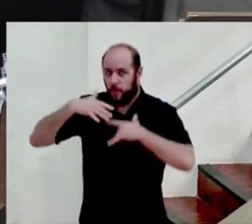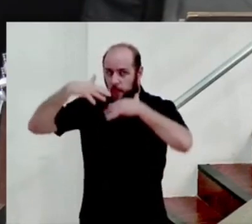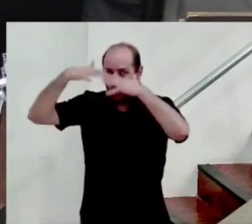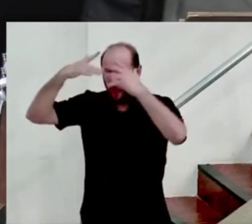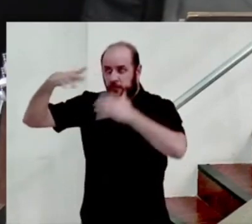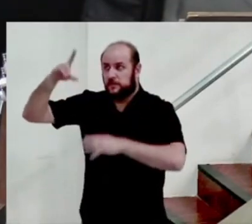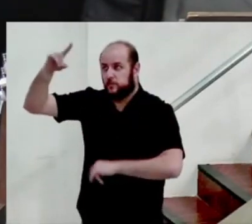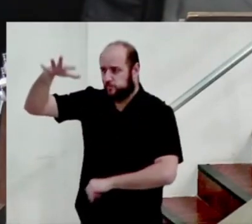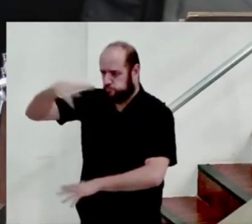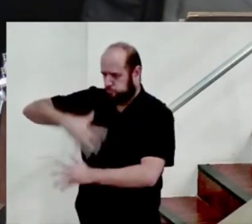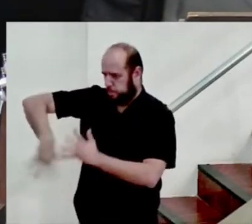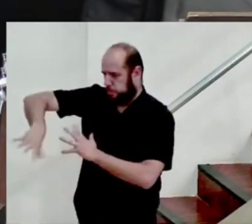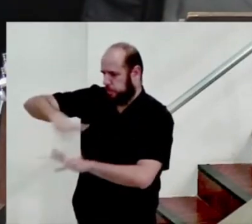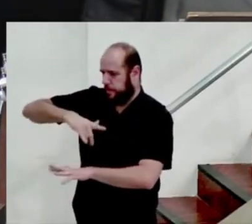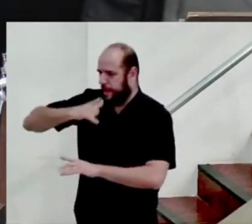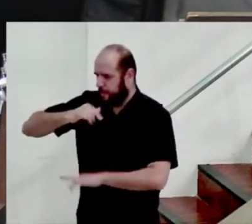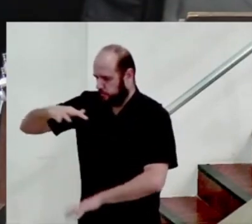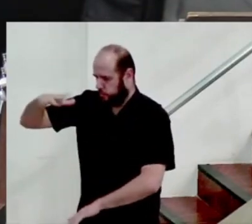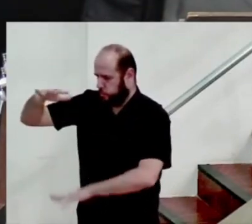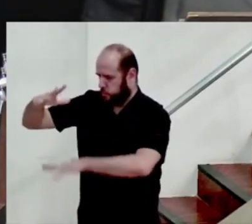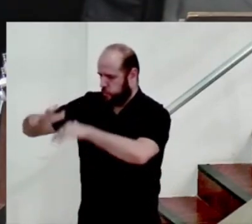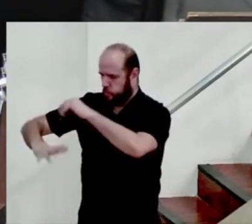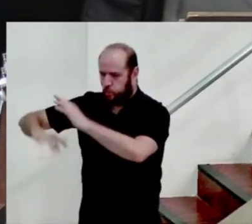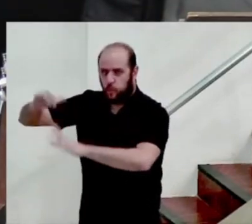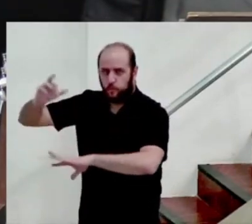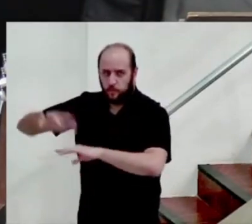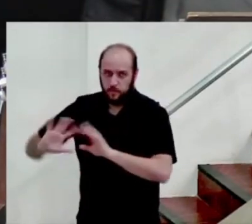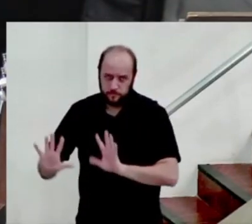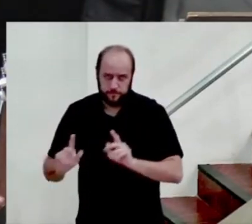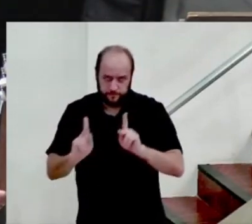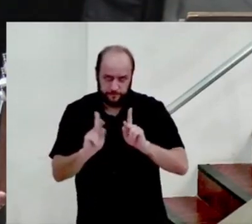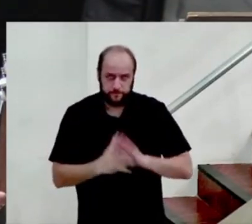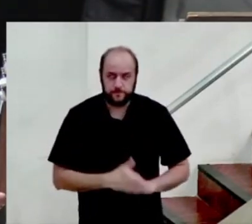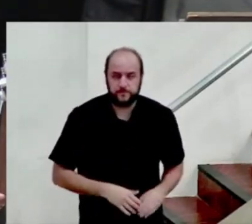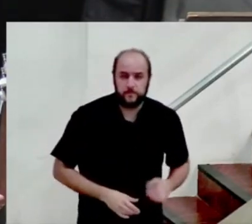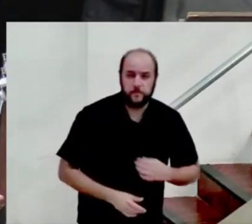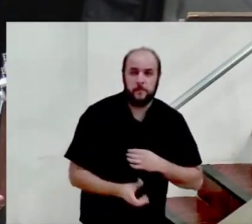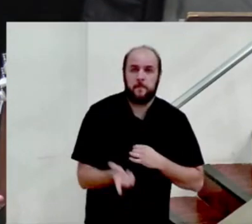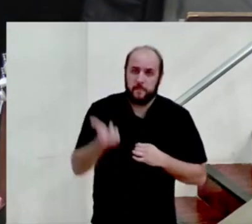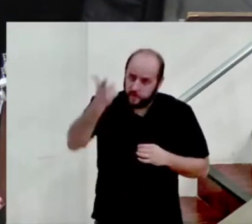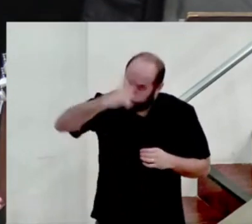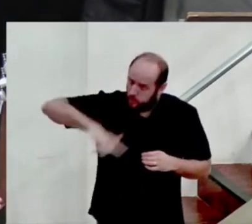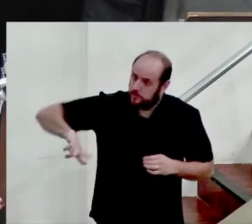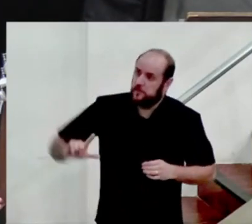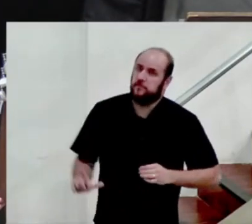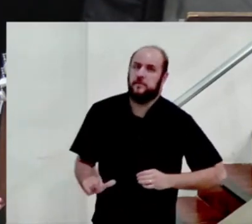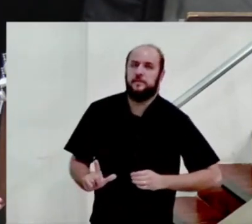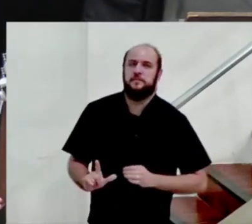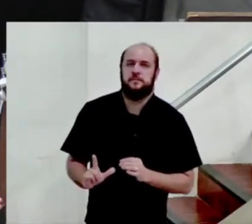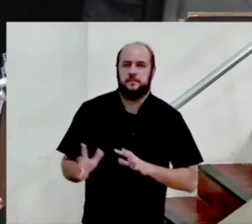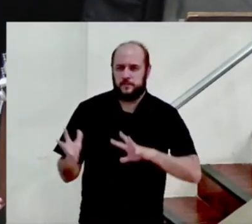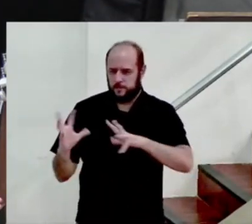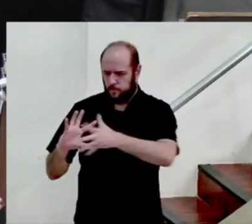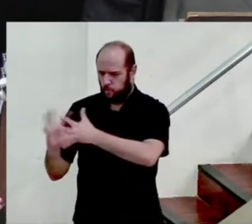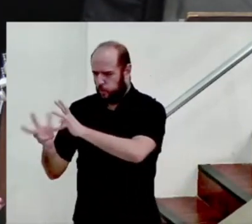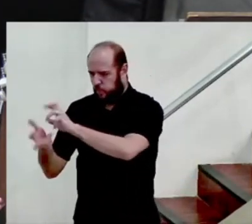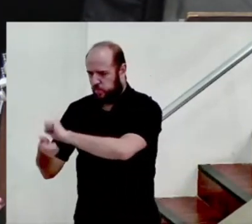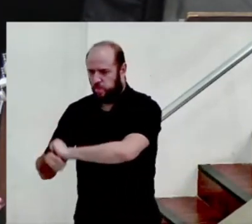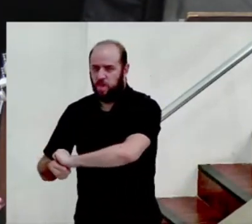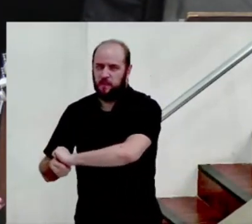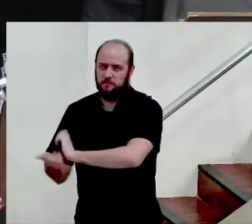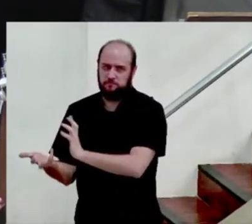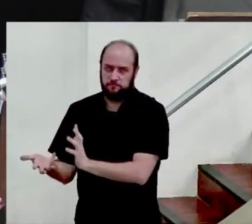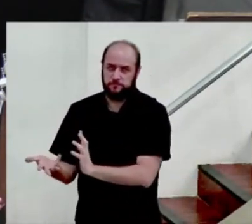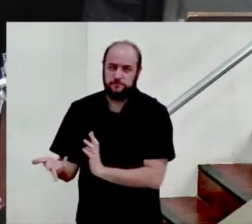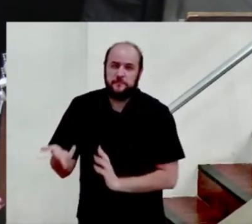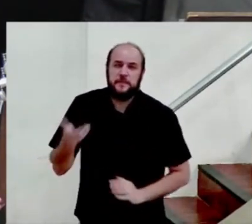de cima e a água de baixo e assim por diante. Voltando, então, a ser uma terra sem forma e vazia. E um dia, quando